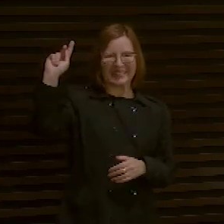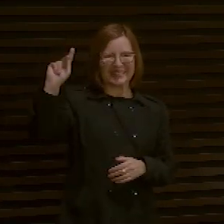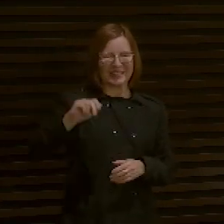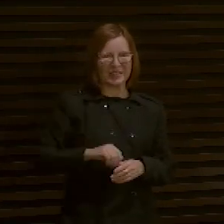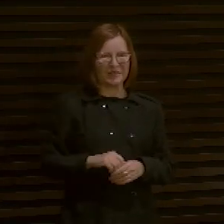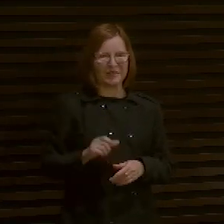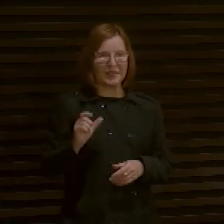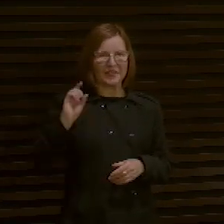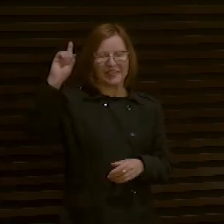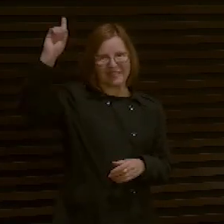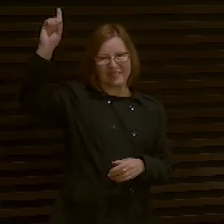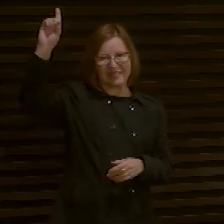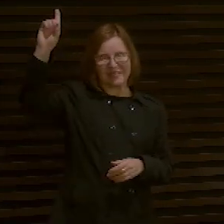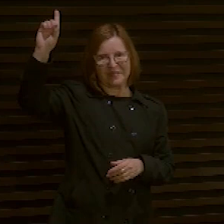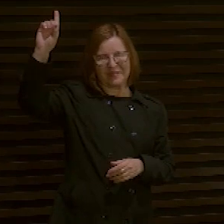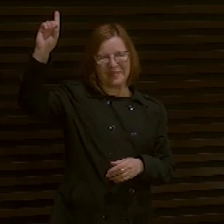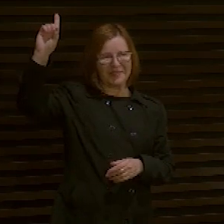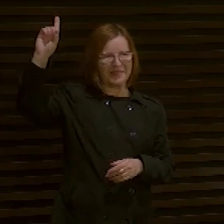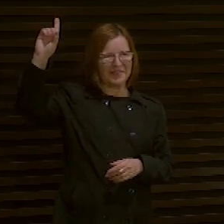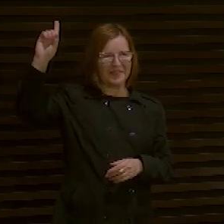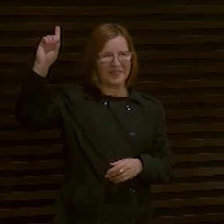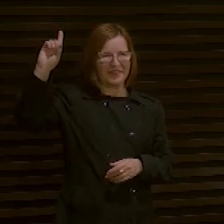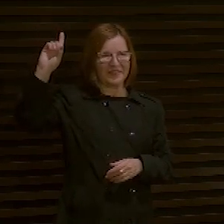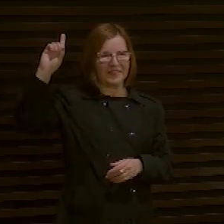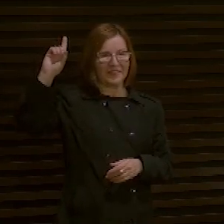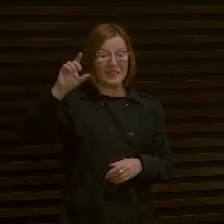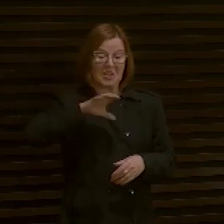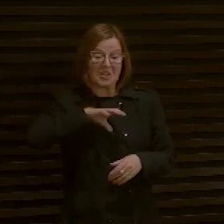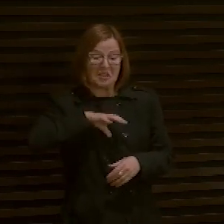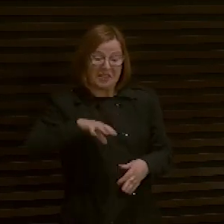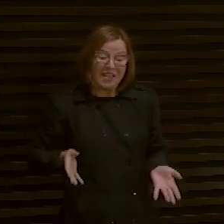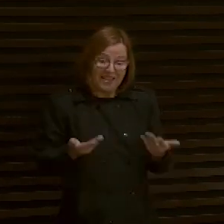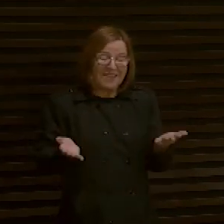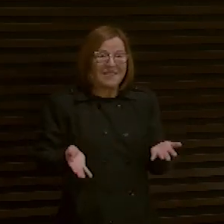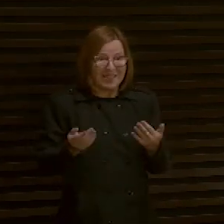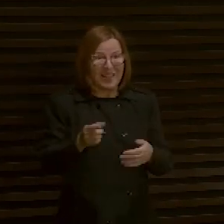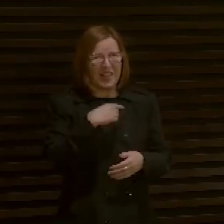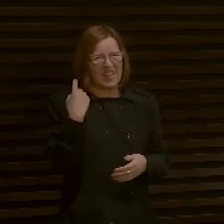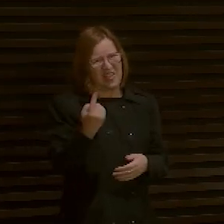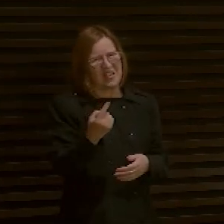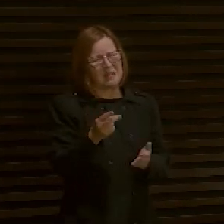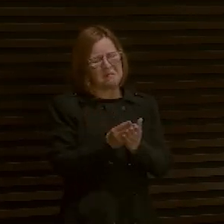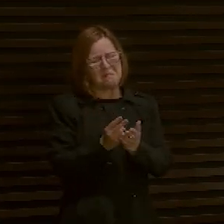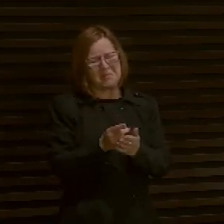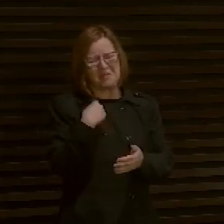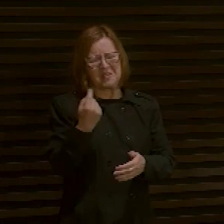E a palavra de Deus, meus irmãos, ela encoraja nós que somos falhos, fracos,